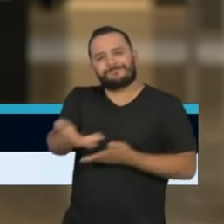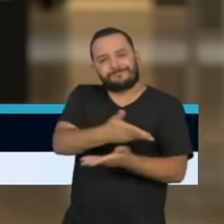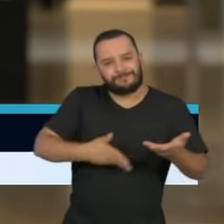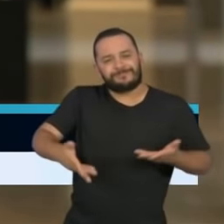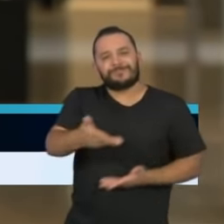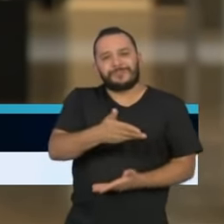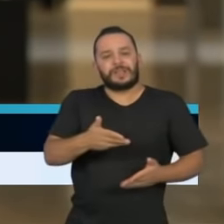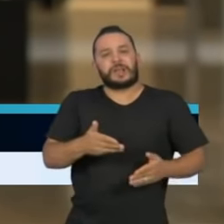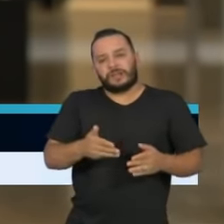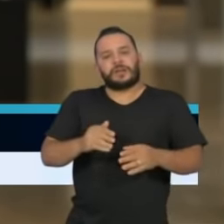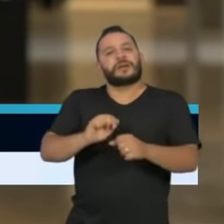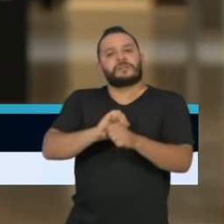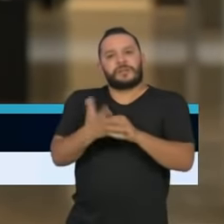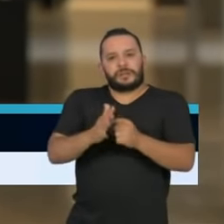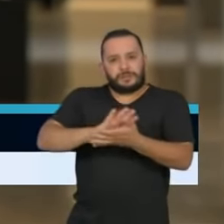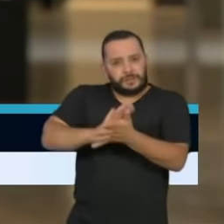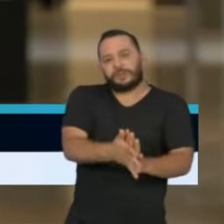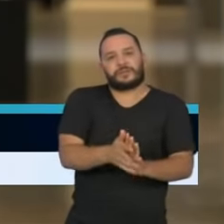ao vírus.